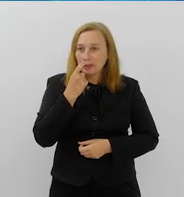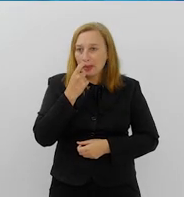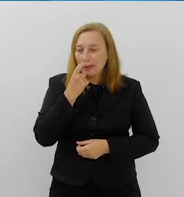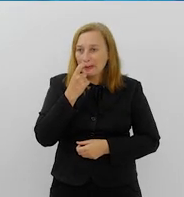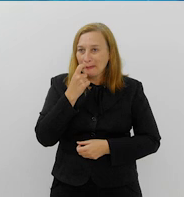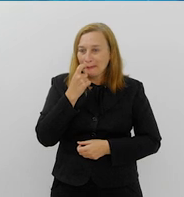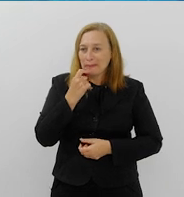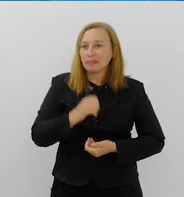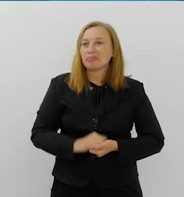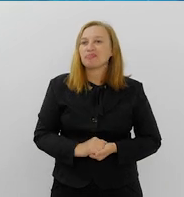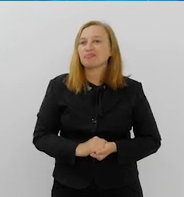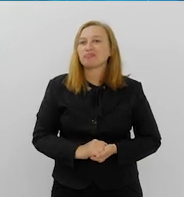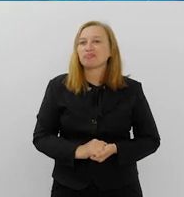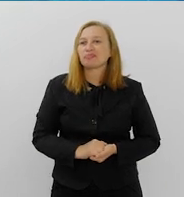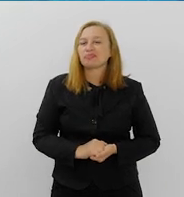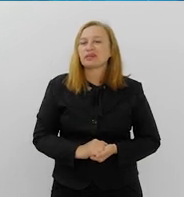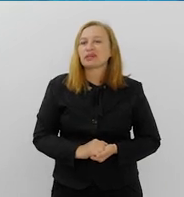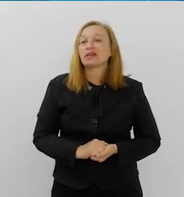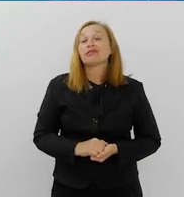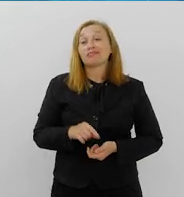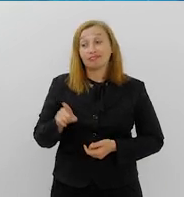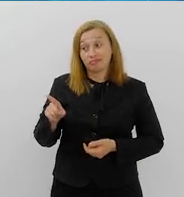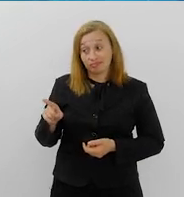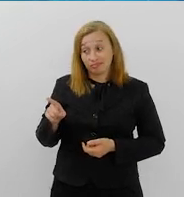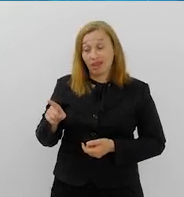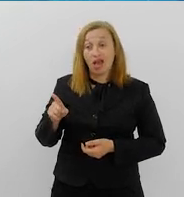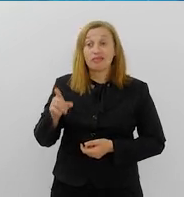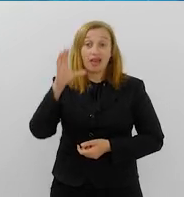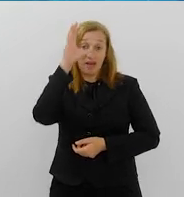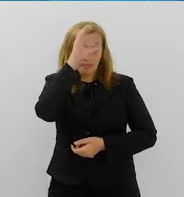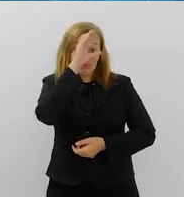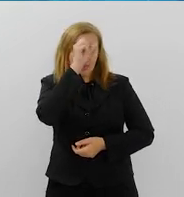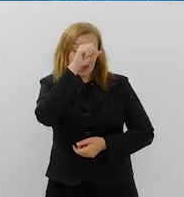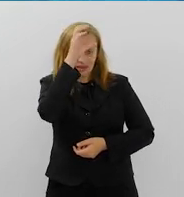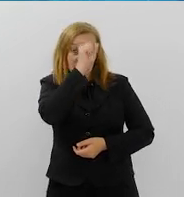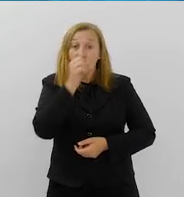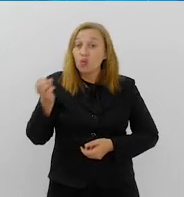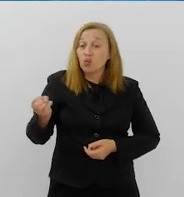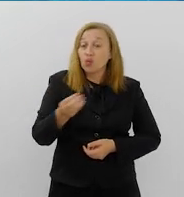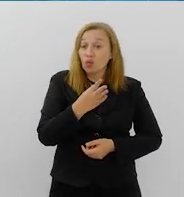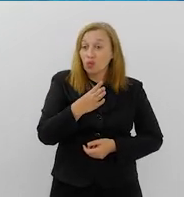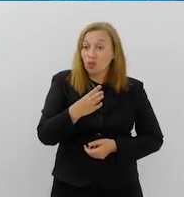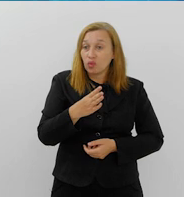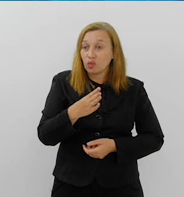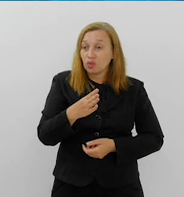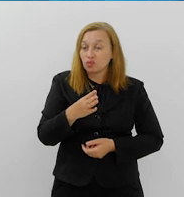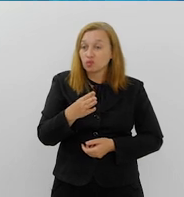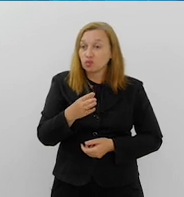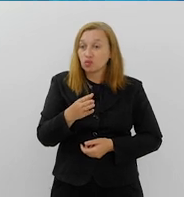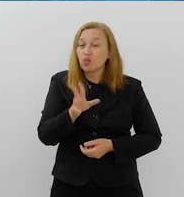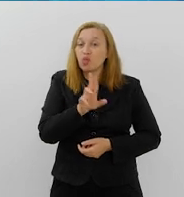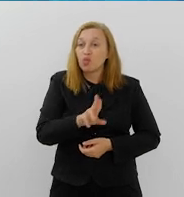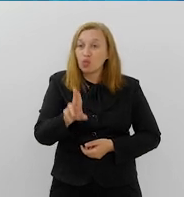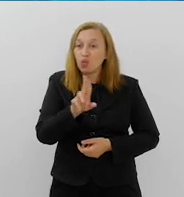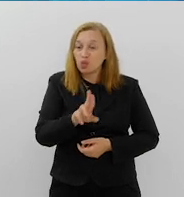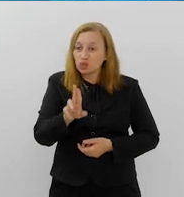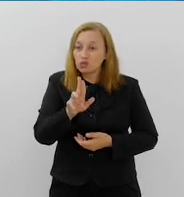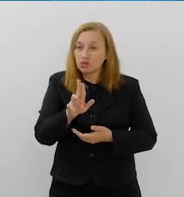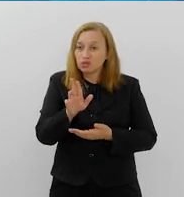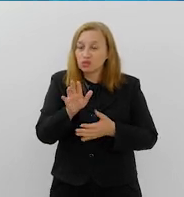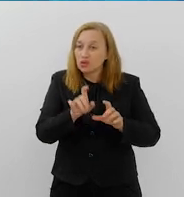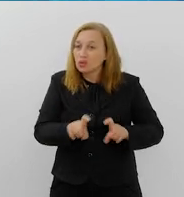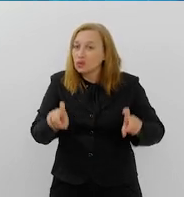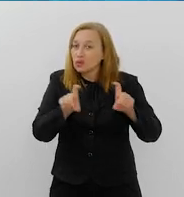que sim. Inclusive ela vai ter que aprender, né? Um novo aprendizado, que é manusear